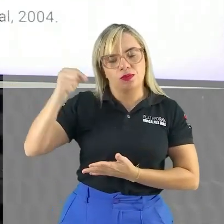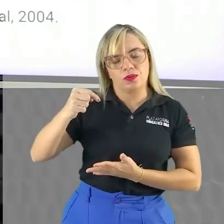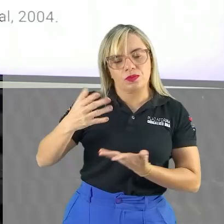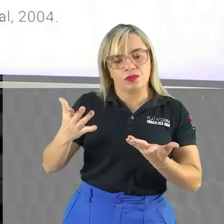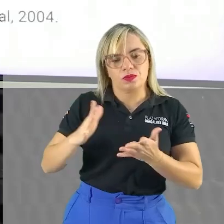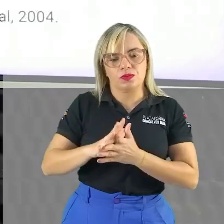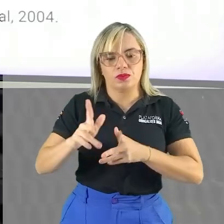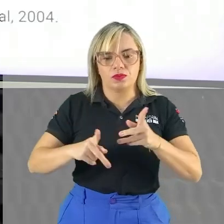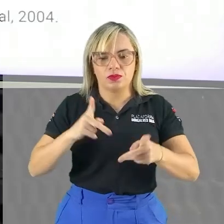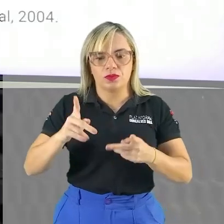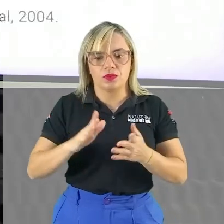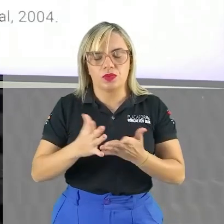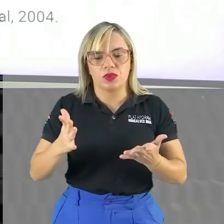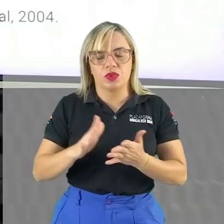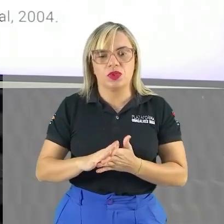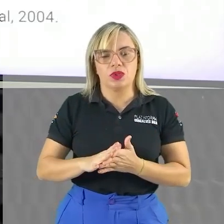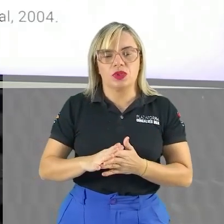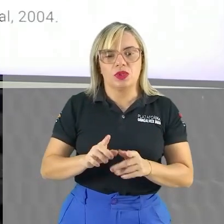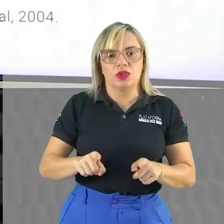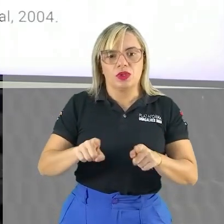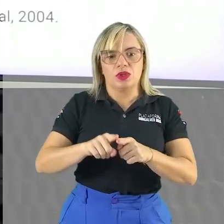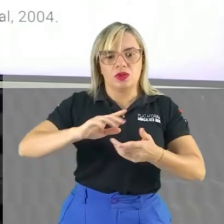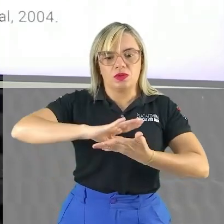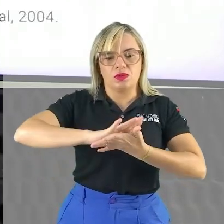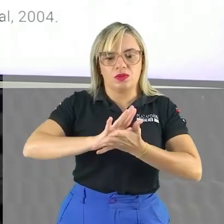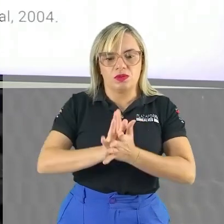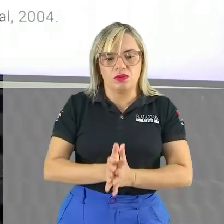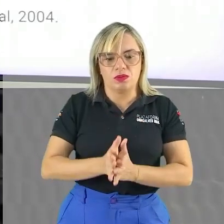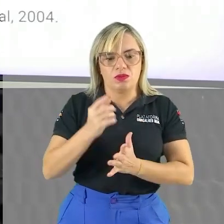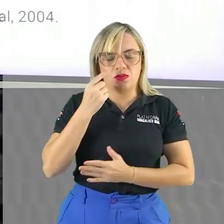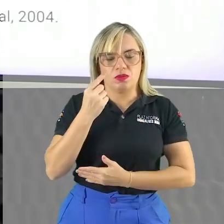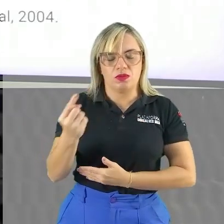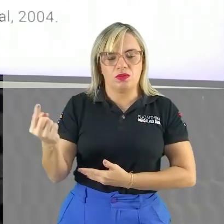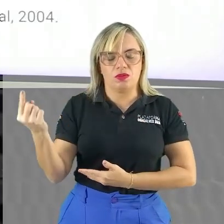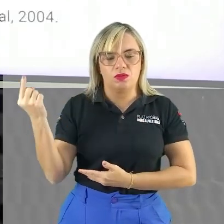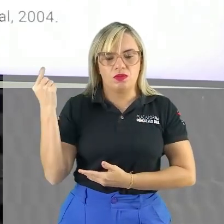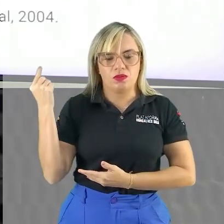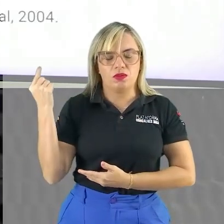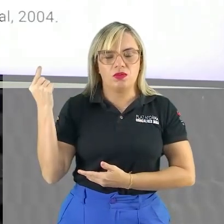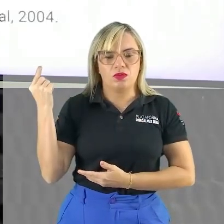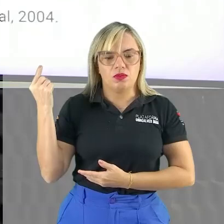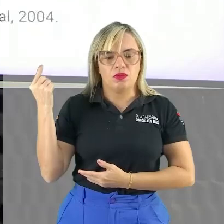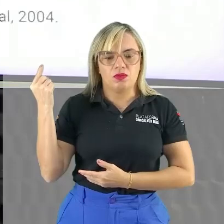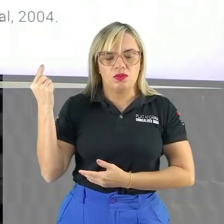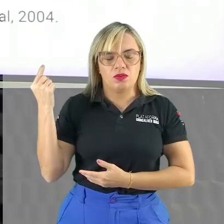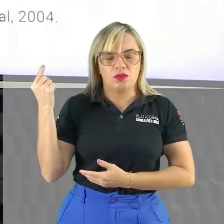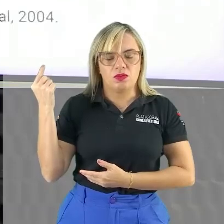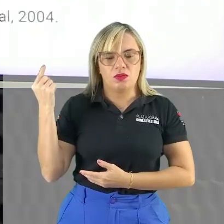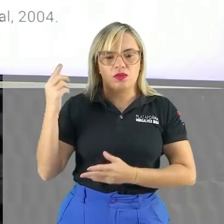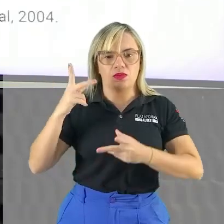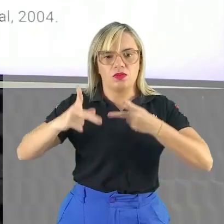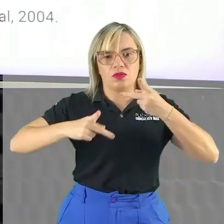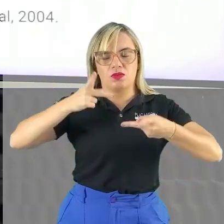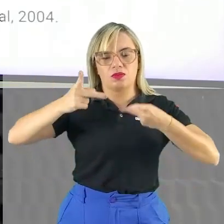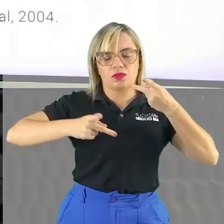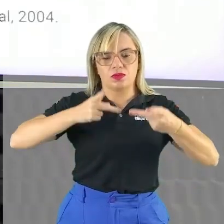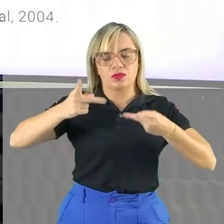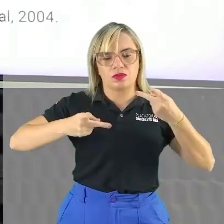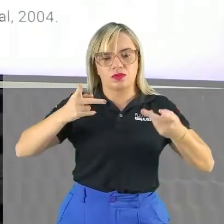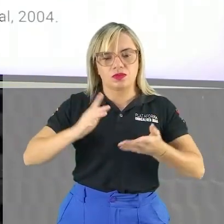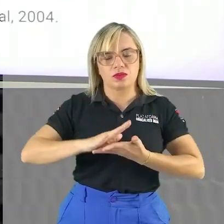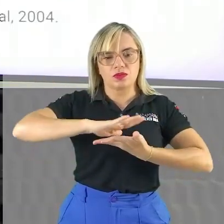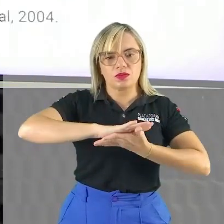civilizador, mas ao mesmo tempo devastador. Aqui Gilberto Freire com o livro de Nordeste. Então fala sobre